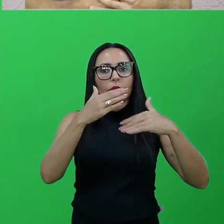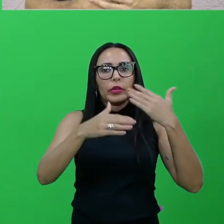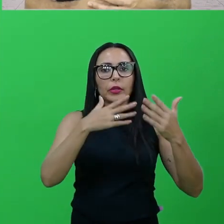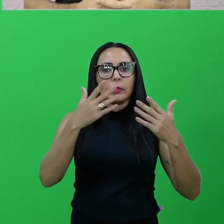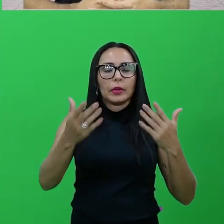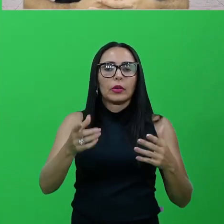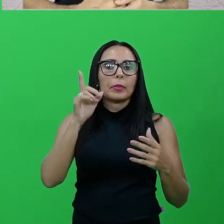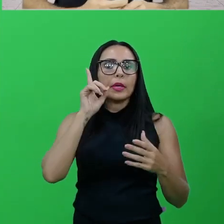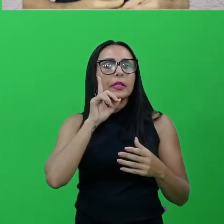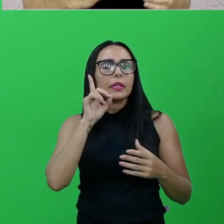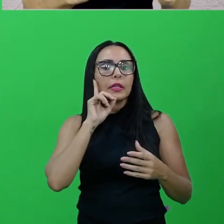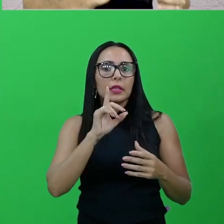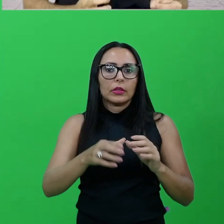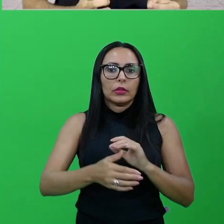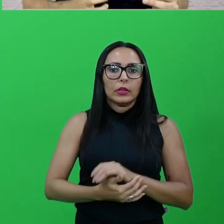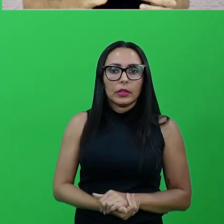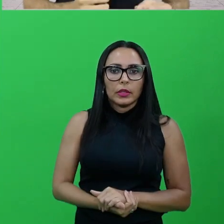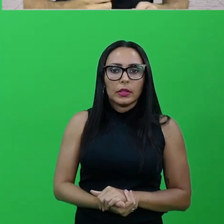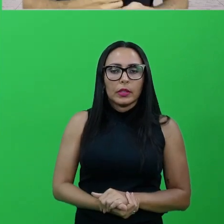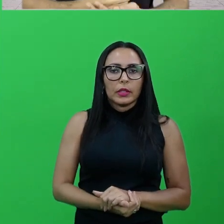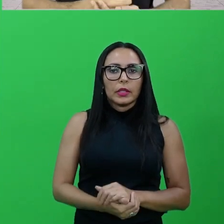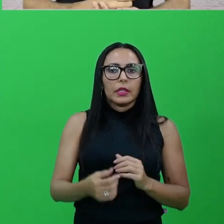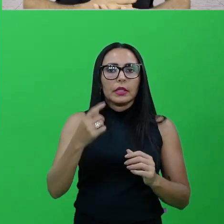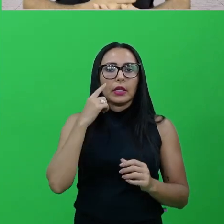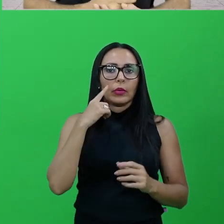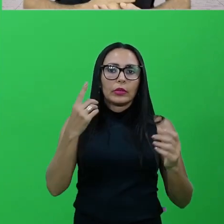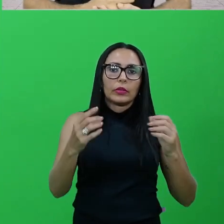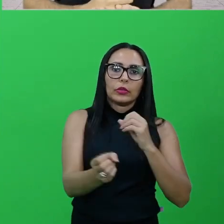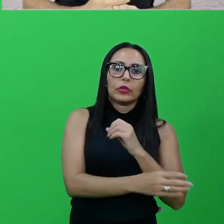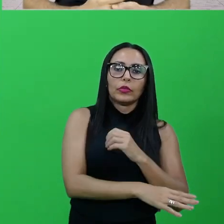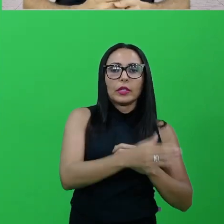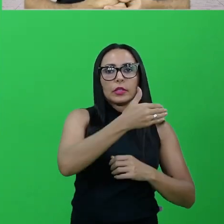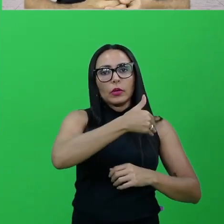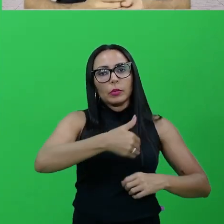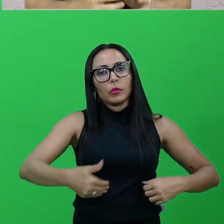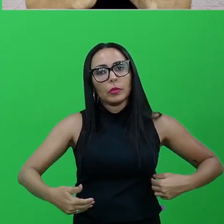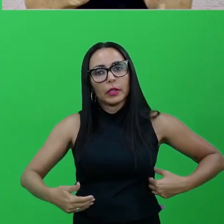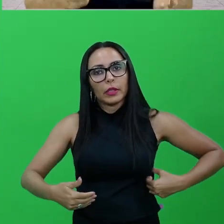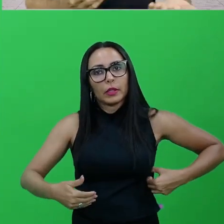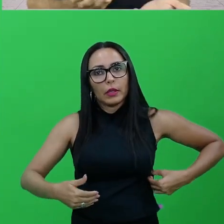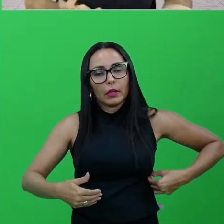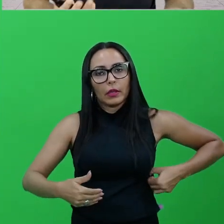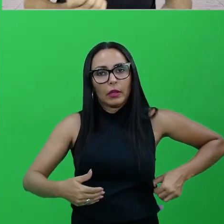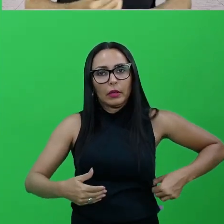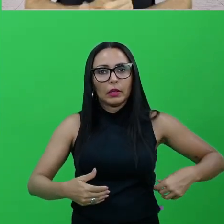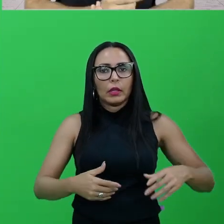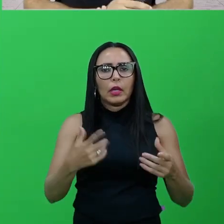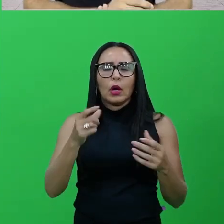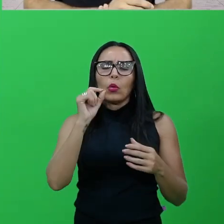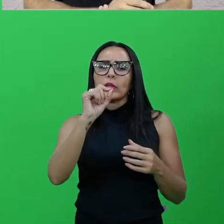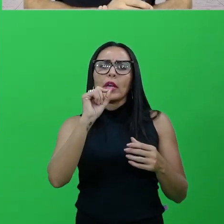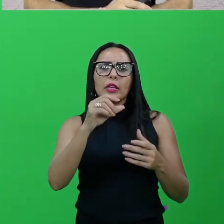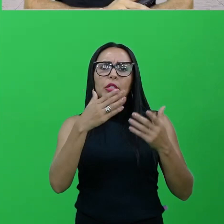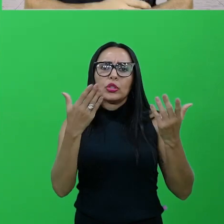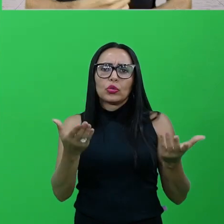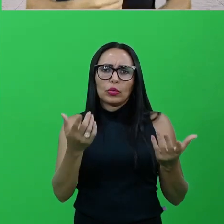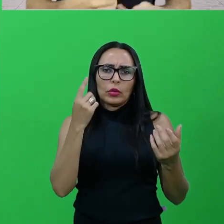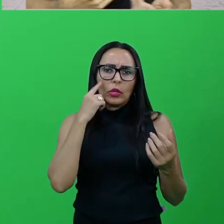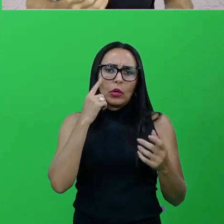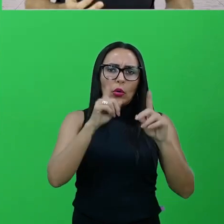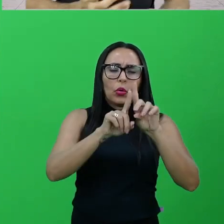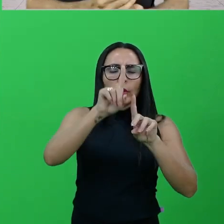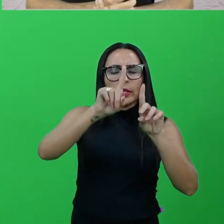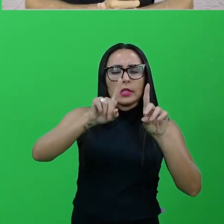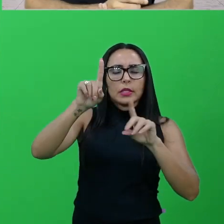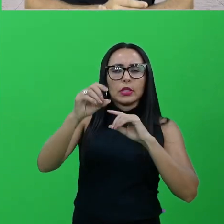de Desenvolvimento, que se refere ao Índice de Inovação Pública. Então vamos iniciar definindo o que é o Índice de Inovação Pública, ou